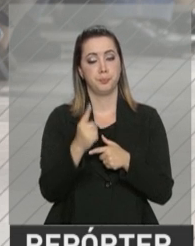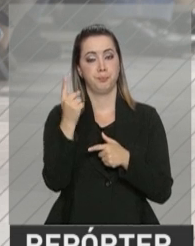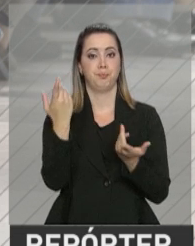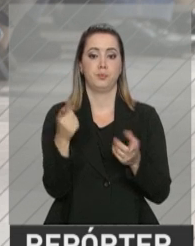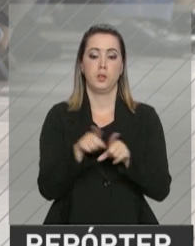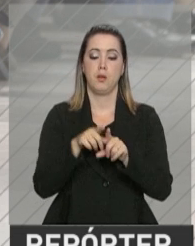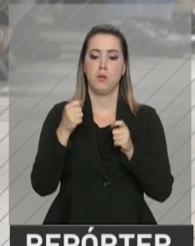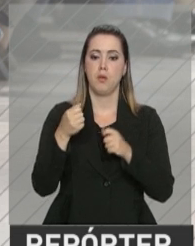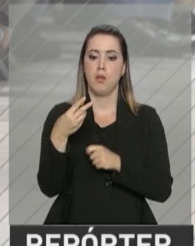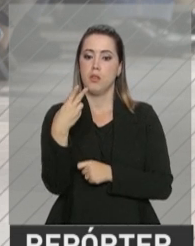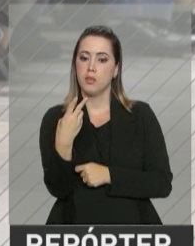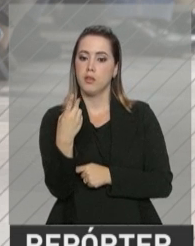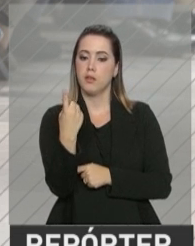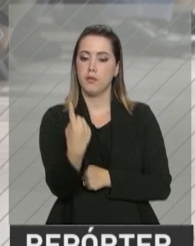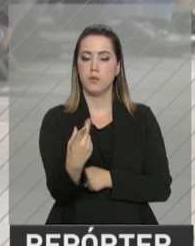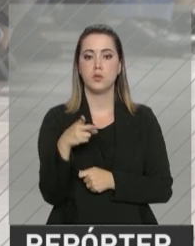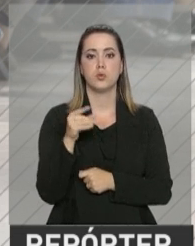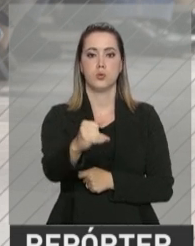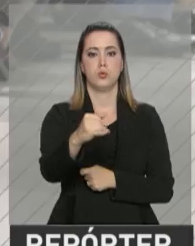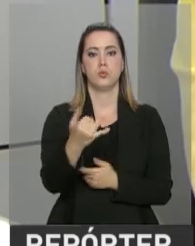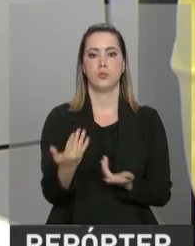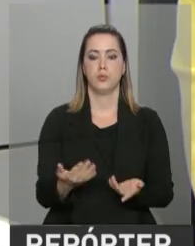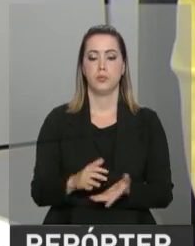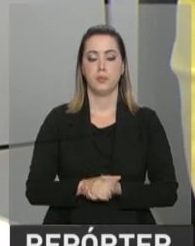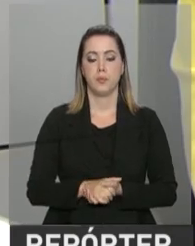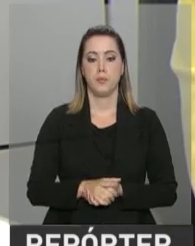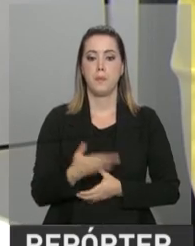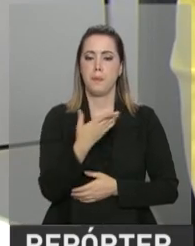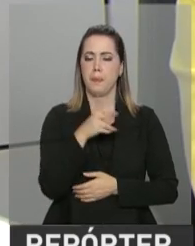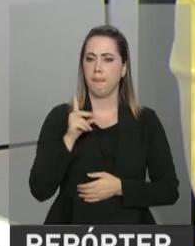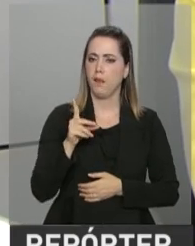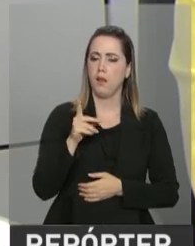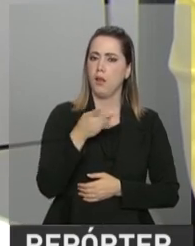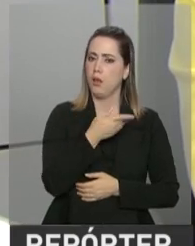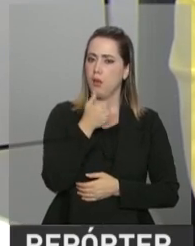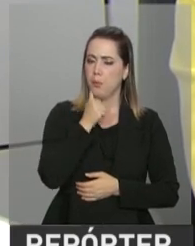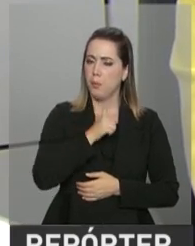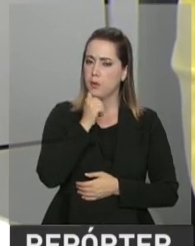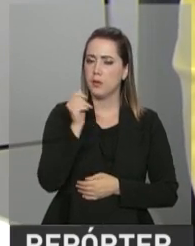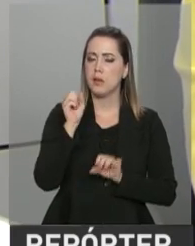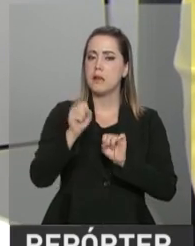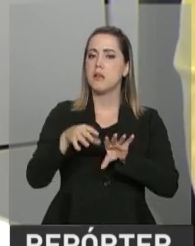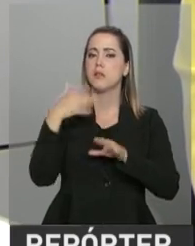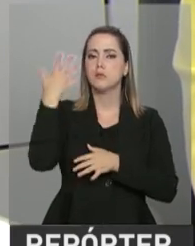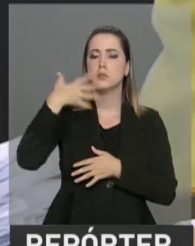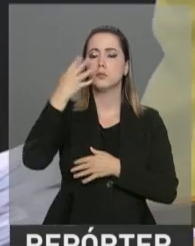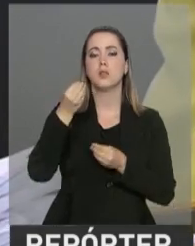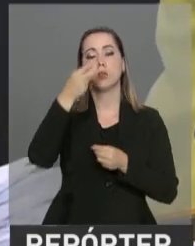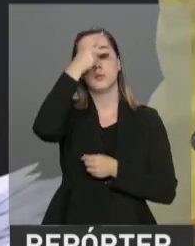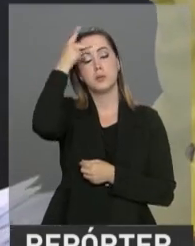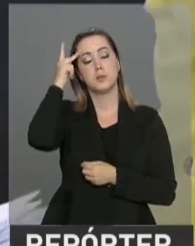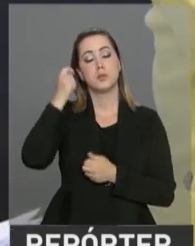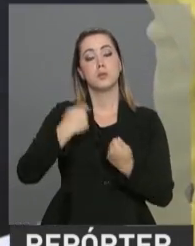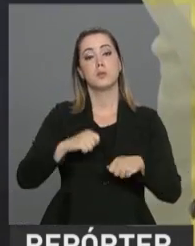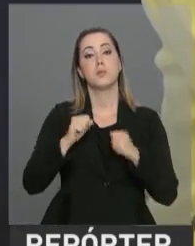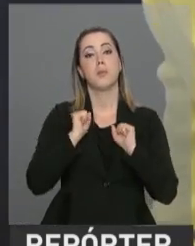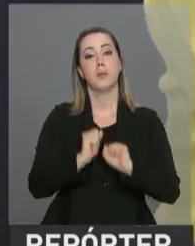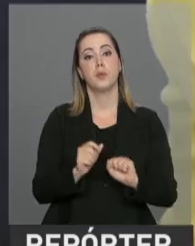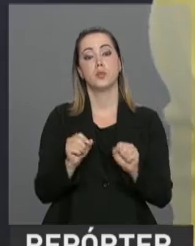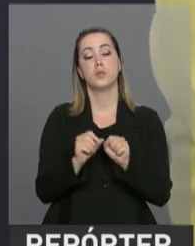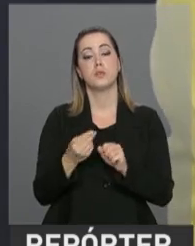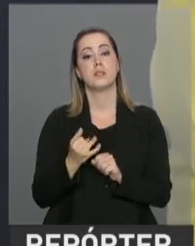até 21 dias para serem atendidos. A diretora orienta como devem proceder os beneficiários dos planos de